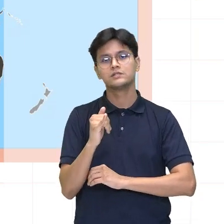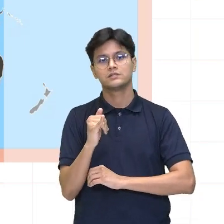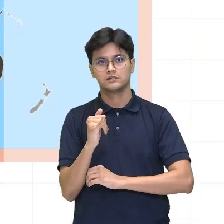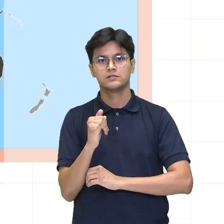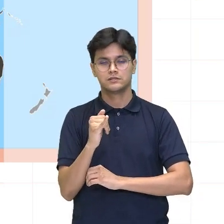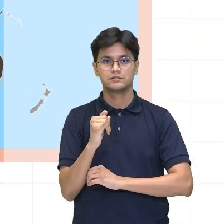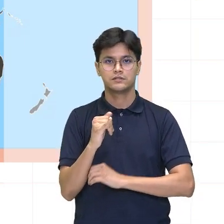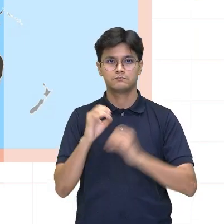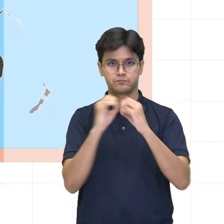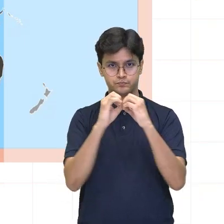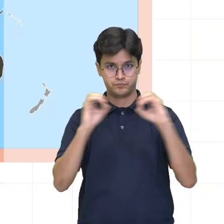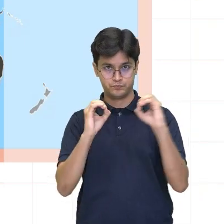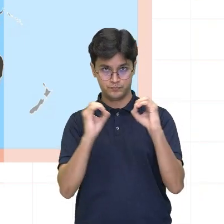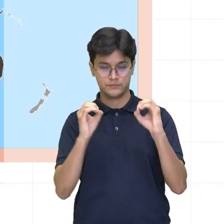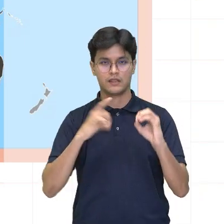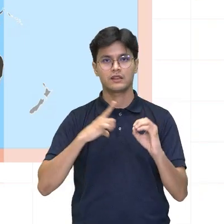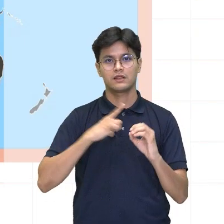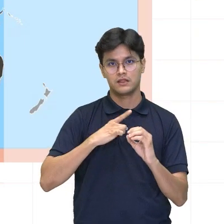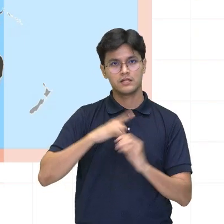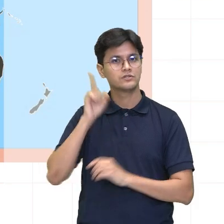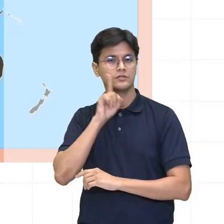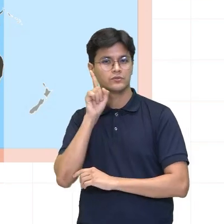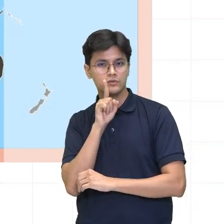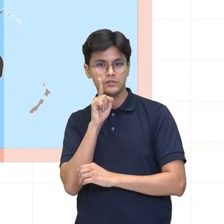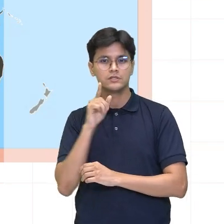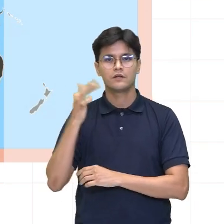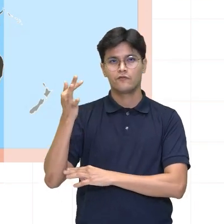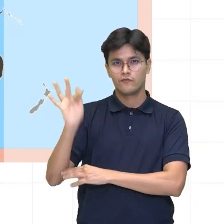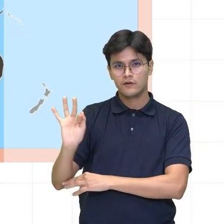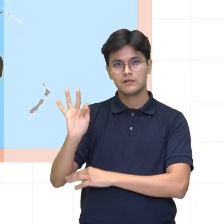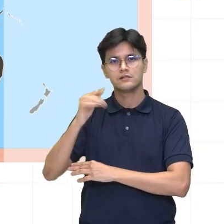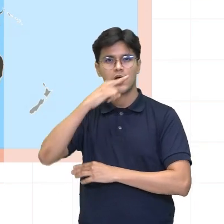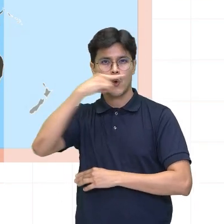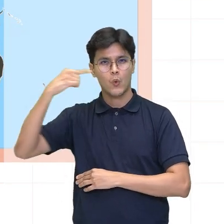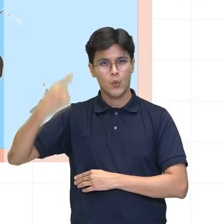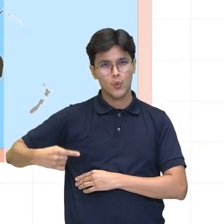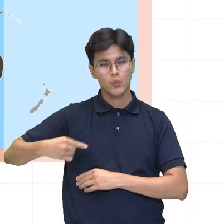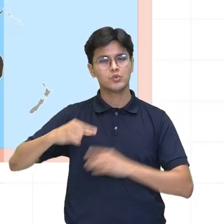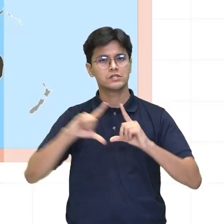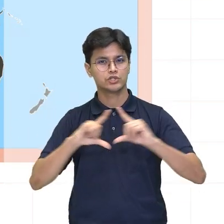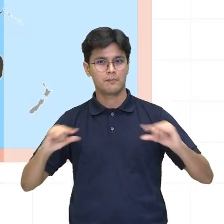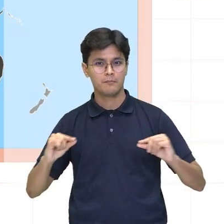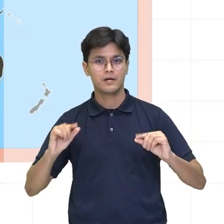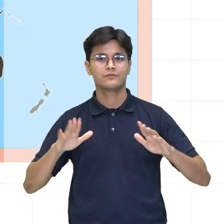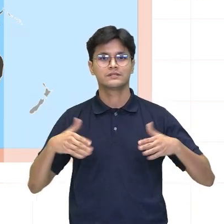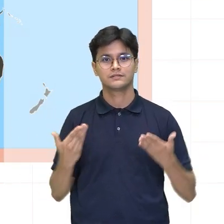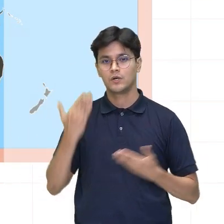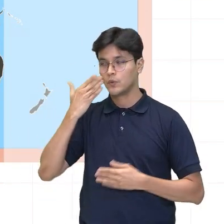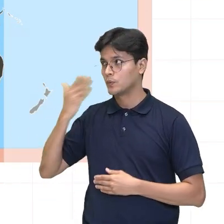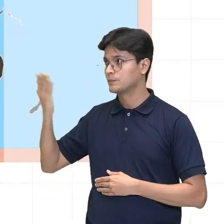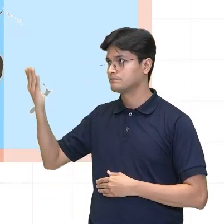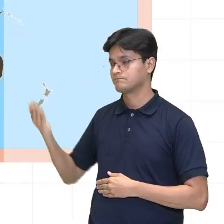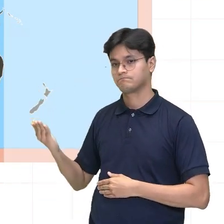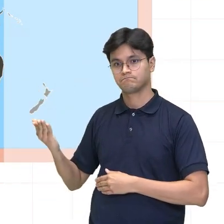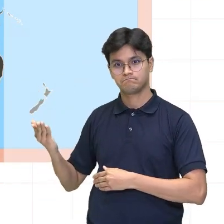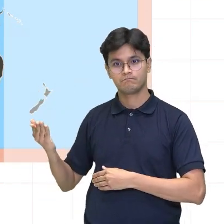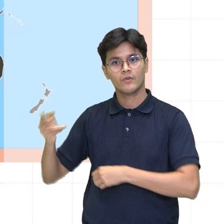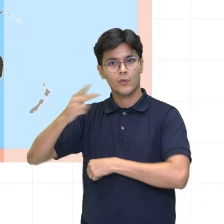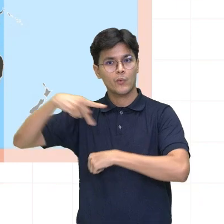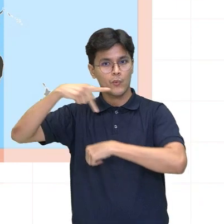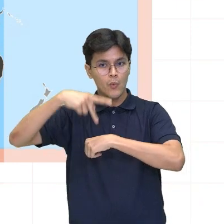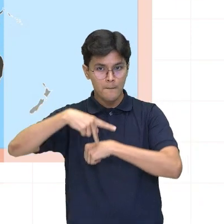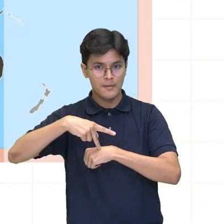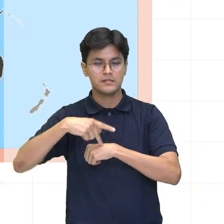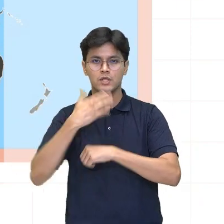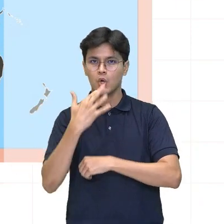Unidos, França, a Rússia, o Japão. Então, esses são os países que eu coloquei em destaque aí para